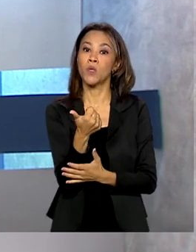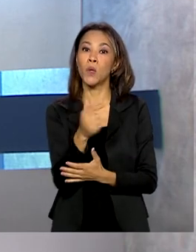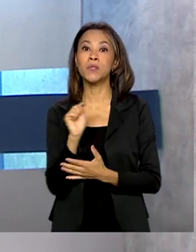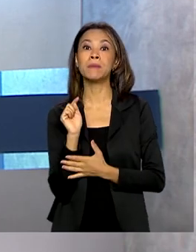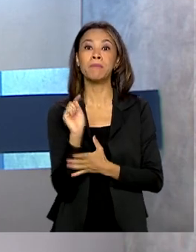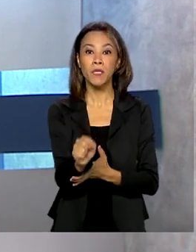pulmonares